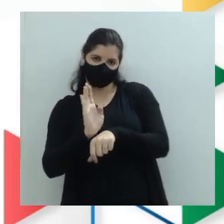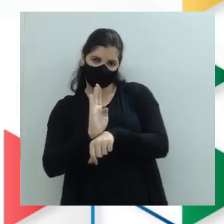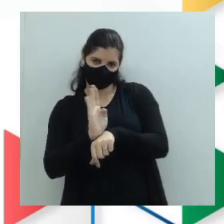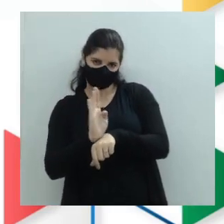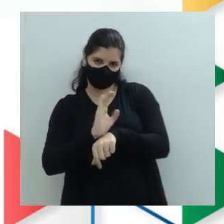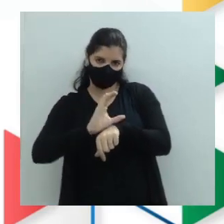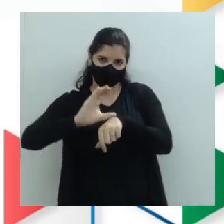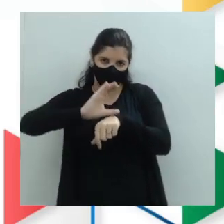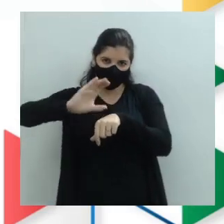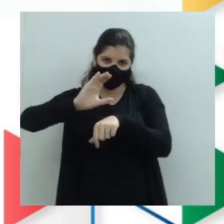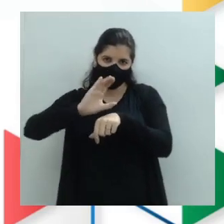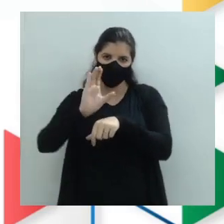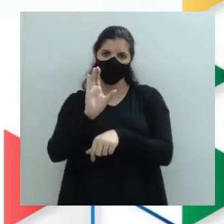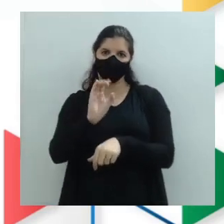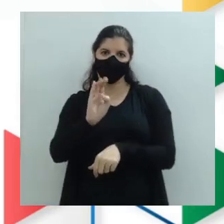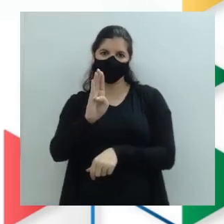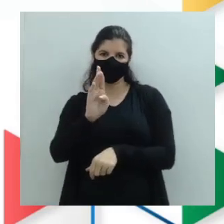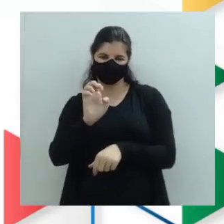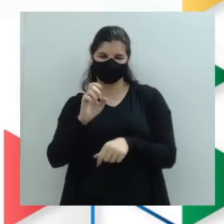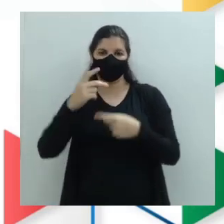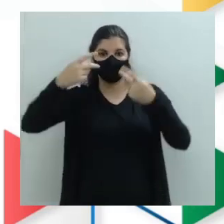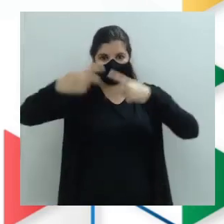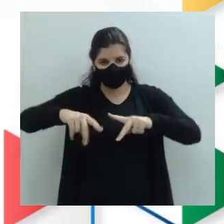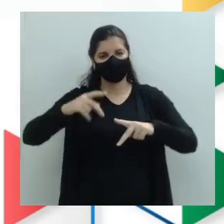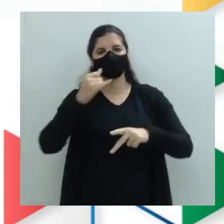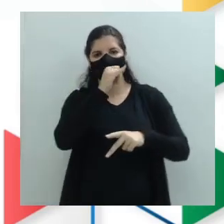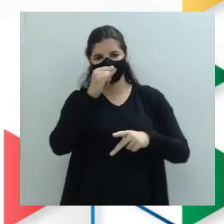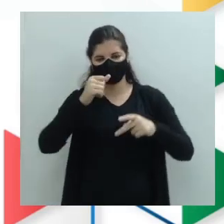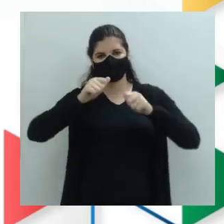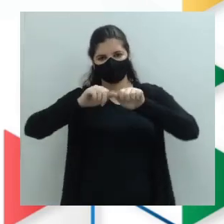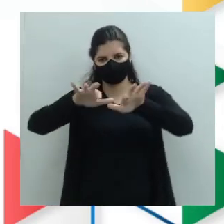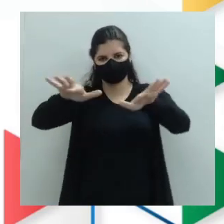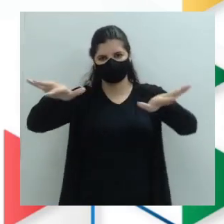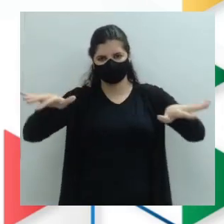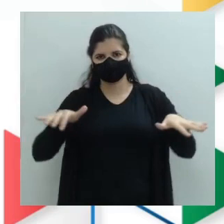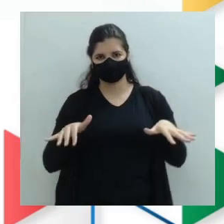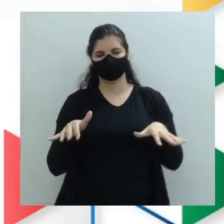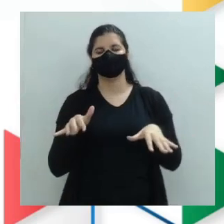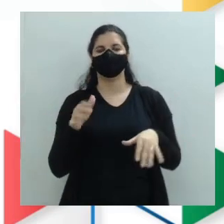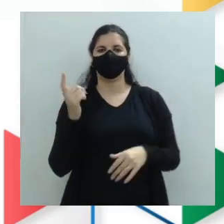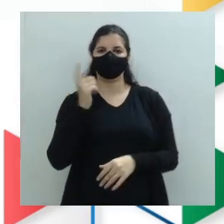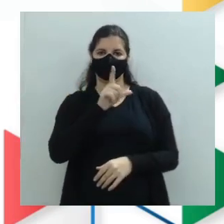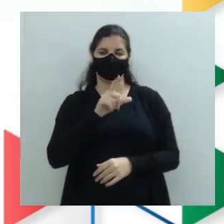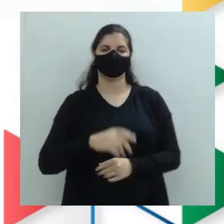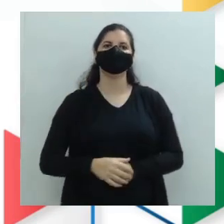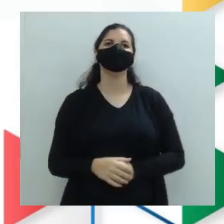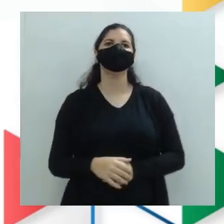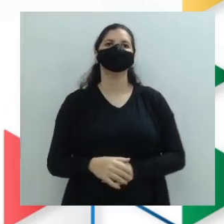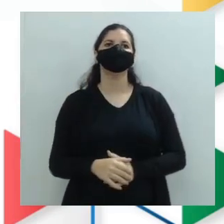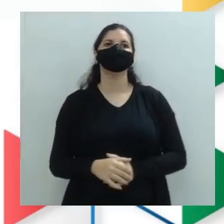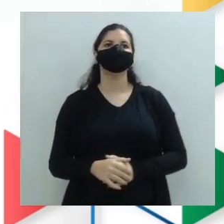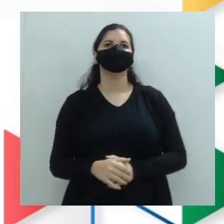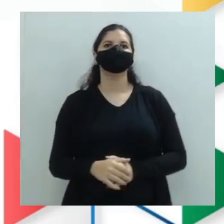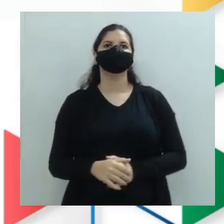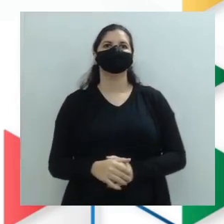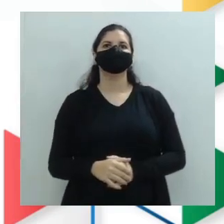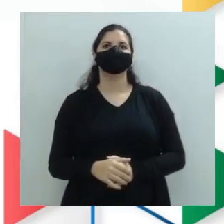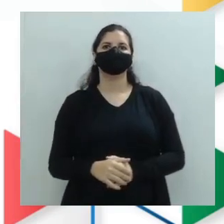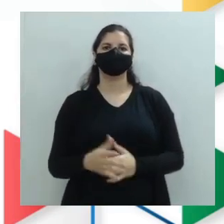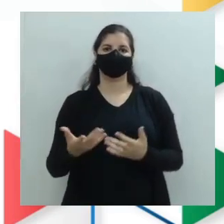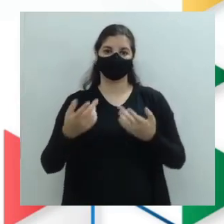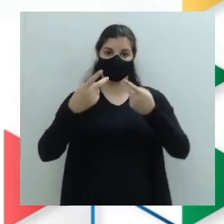várias substâncias que são condutores aí de eletricidade. Bom, em